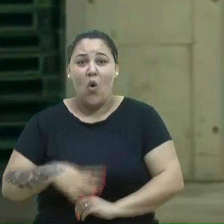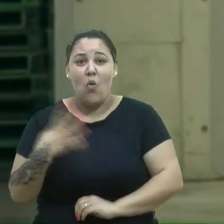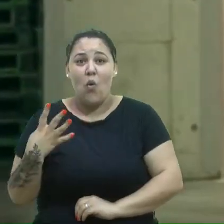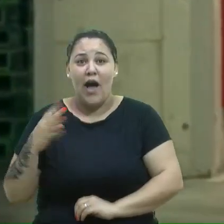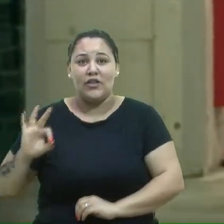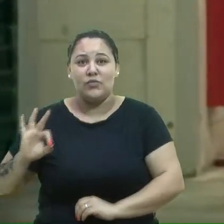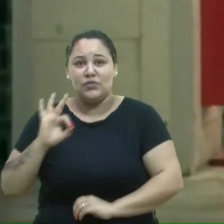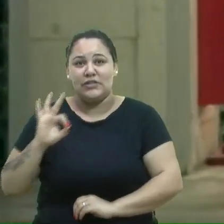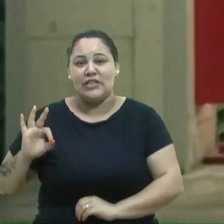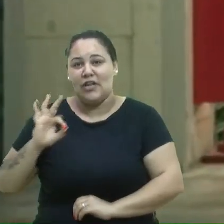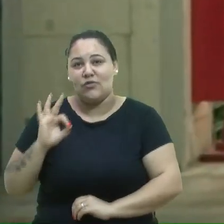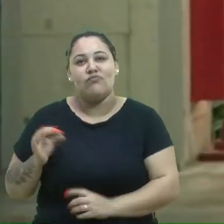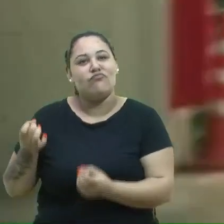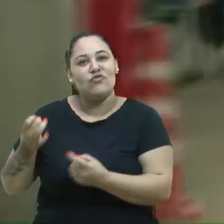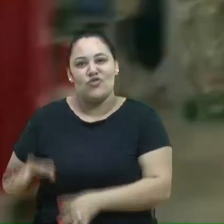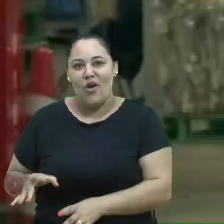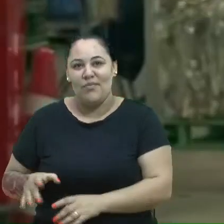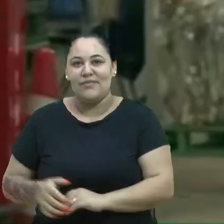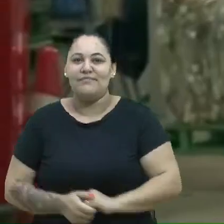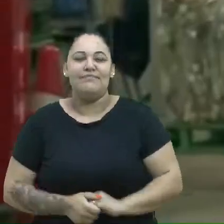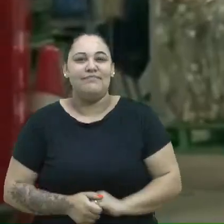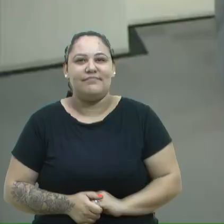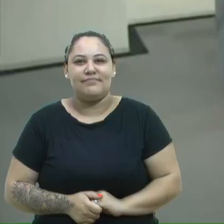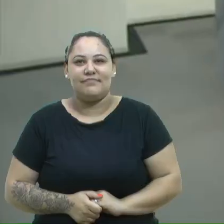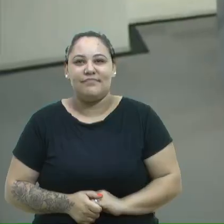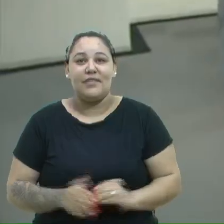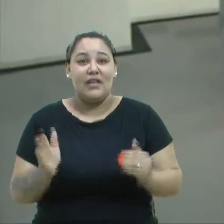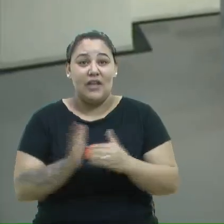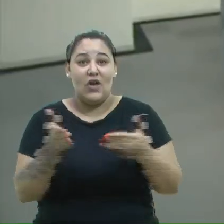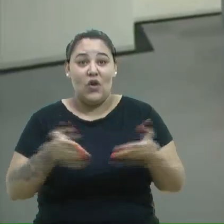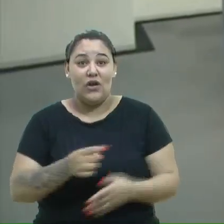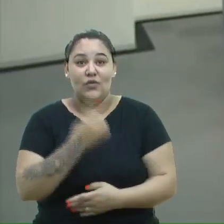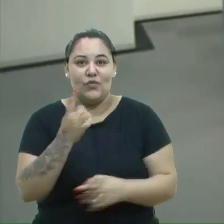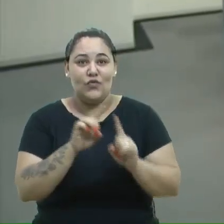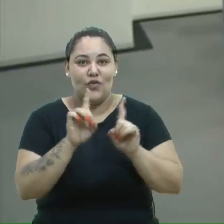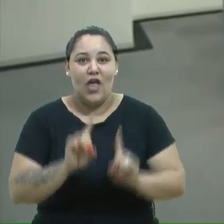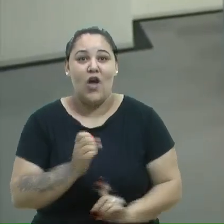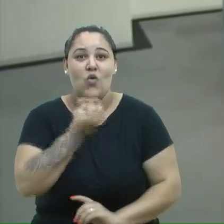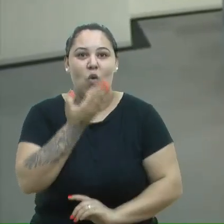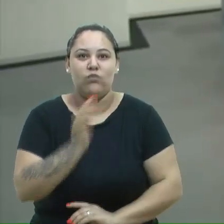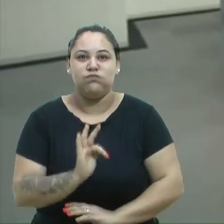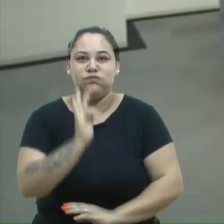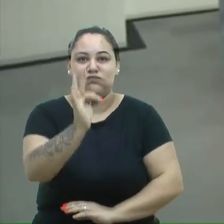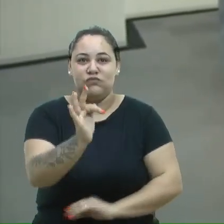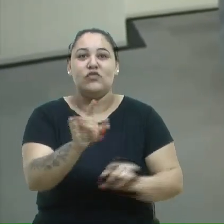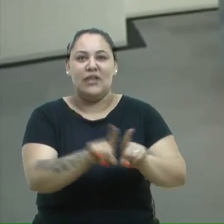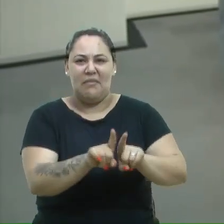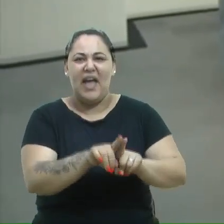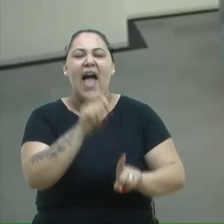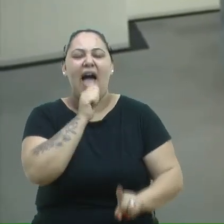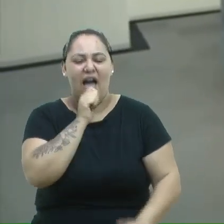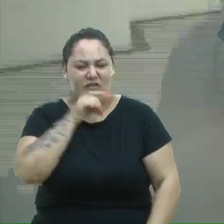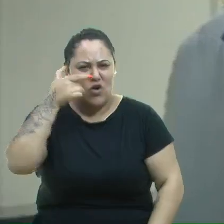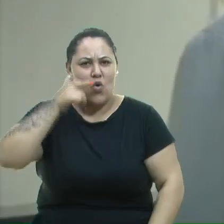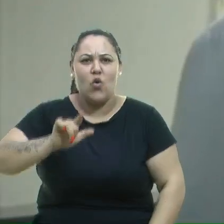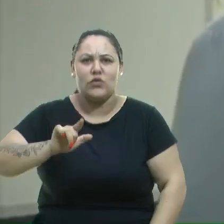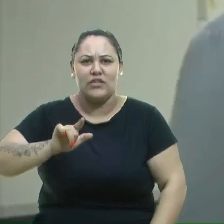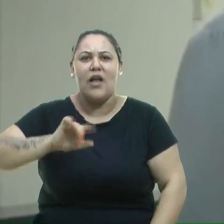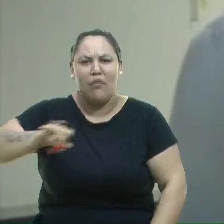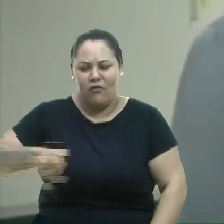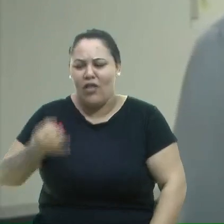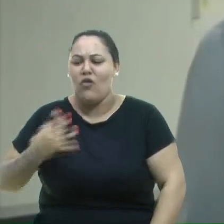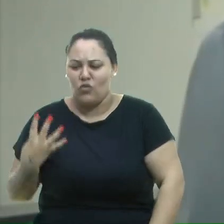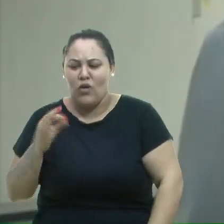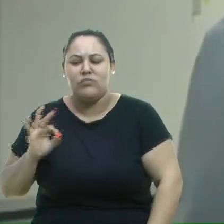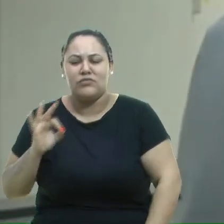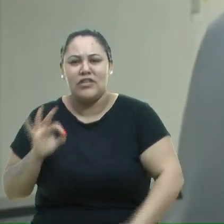rendem nada. Mas só até agora. Um dos funcionários me conta que no futuro ainda serão aproveitados esses